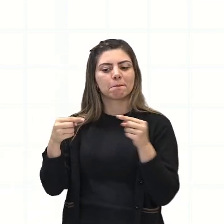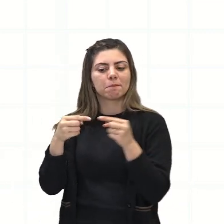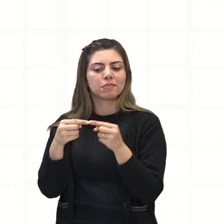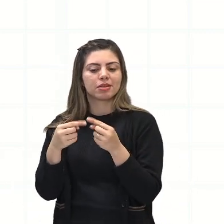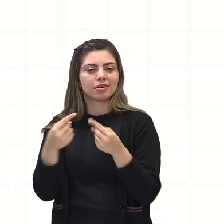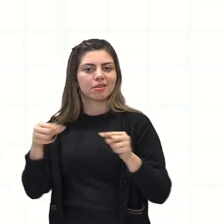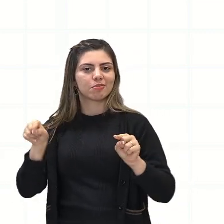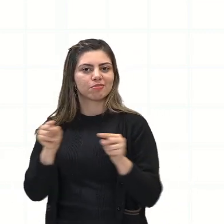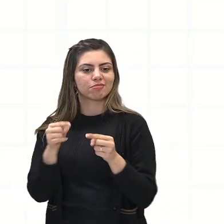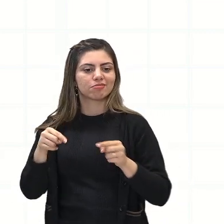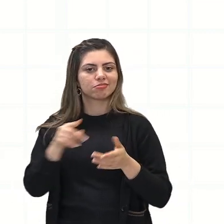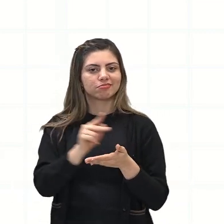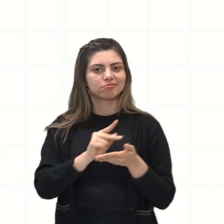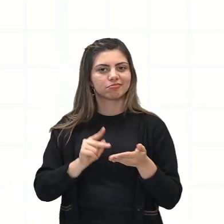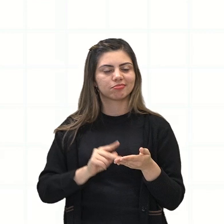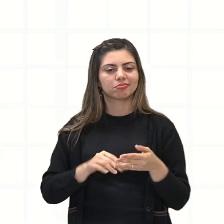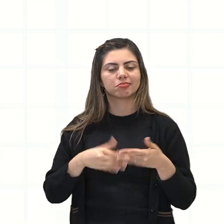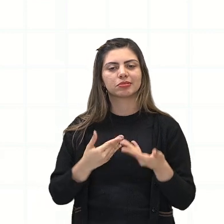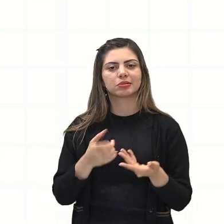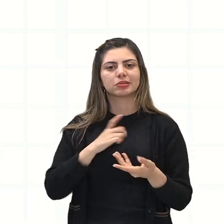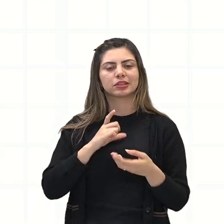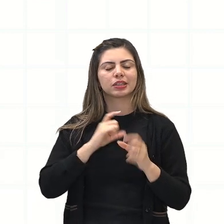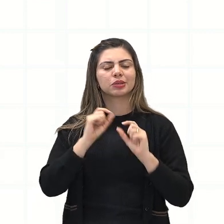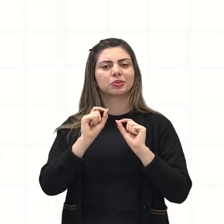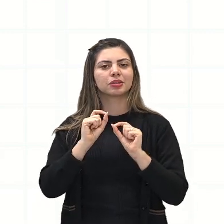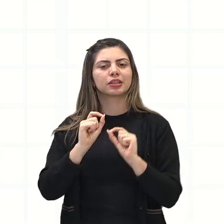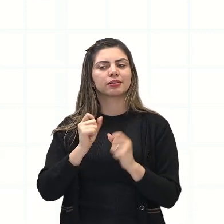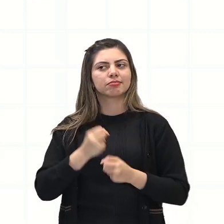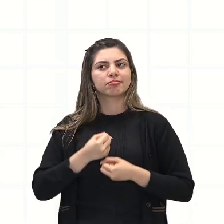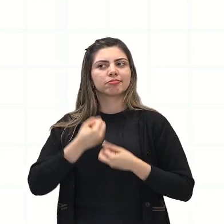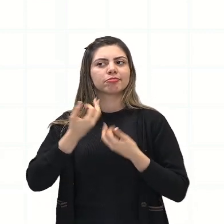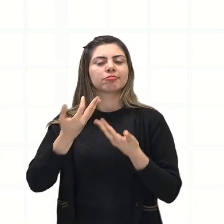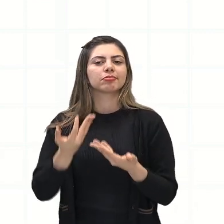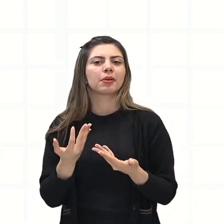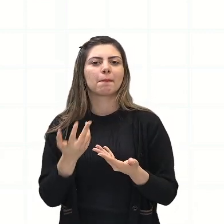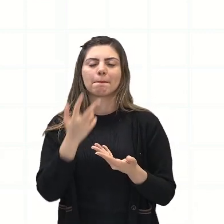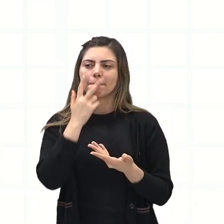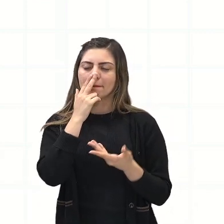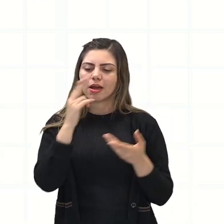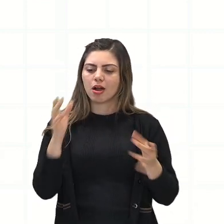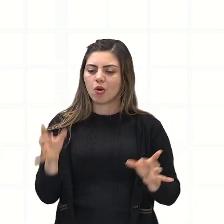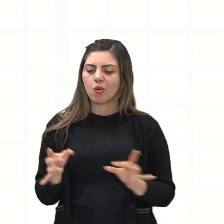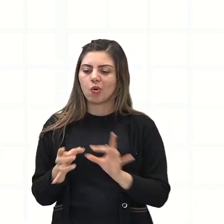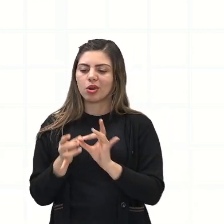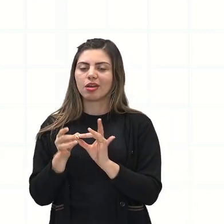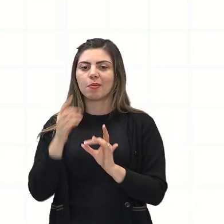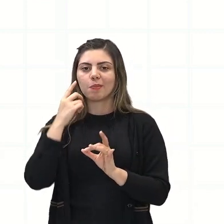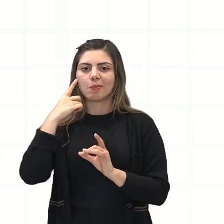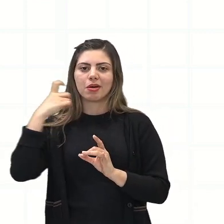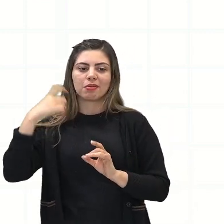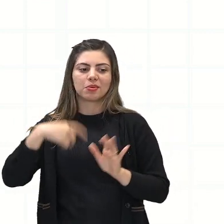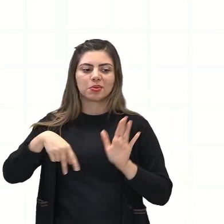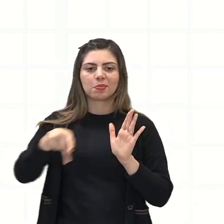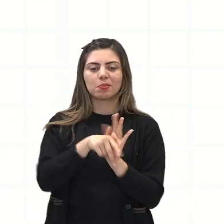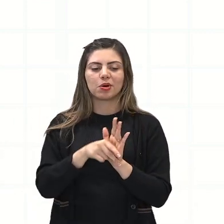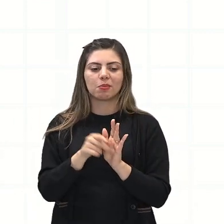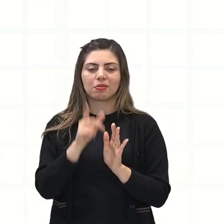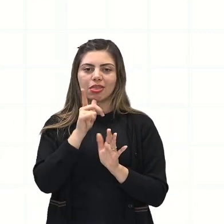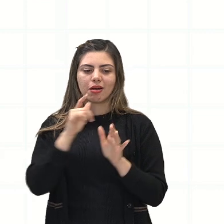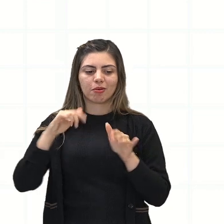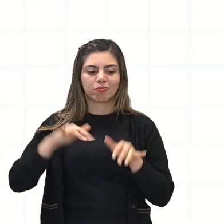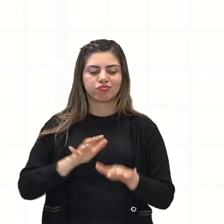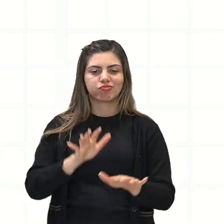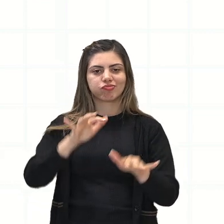ao poema. Ele transmite uma ideia muito mais vinculada ao som que ele está tentando